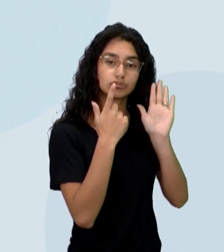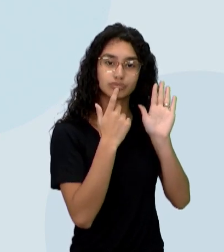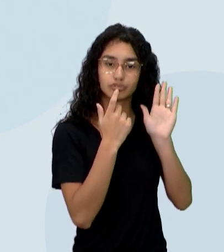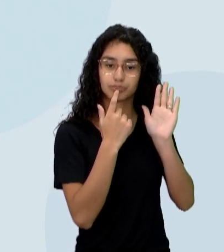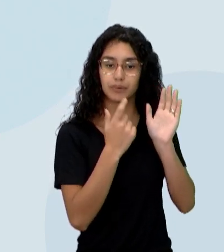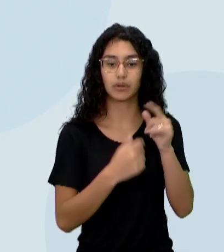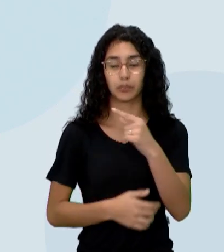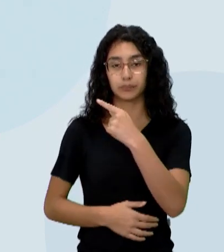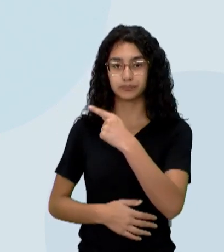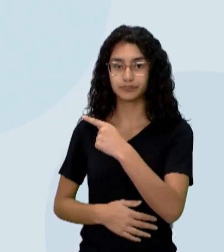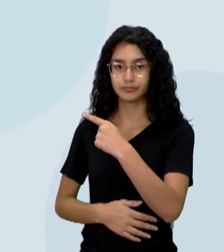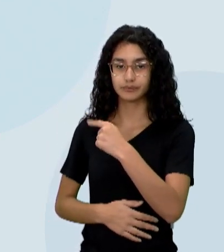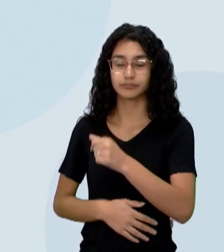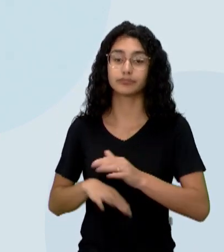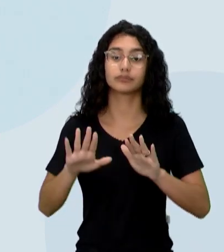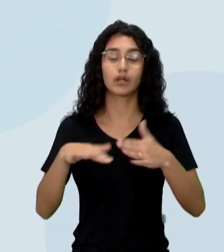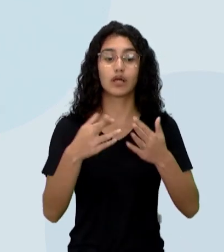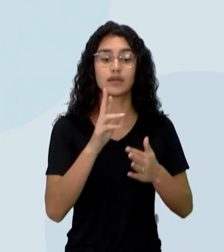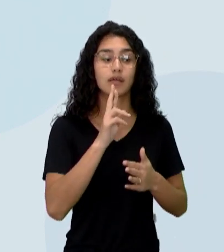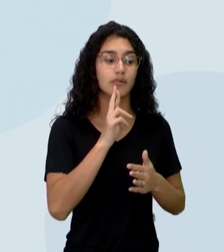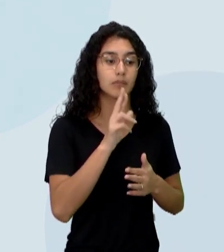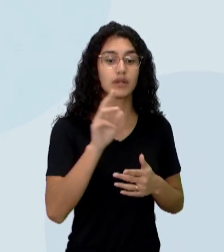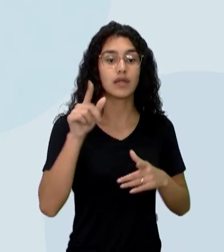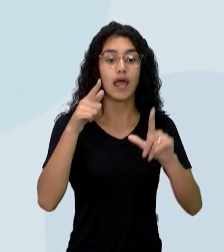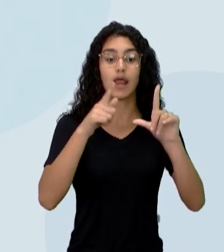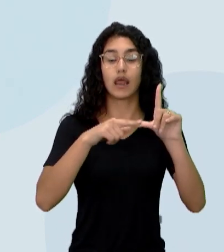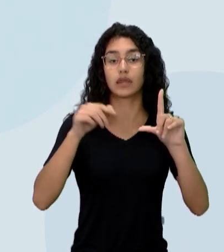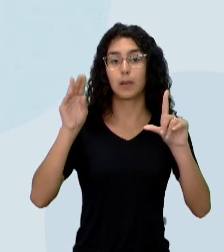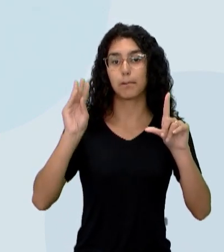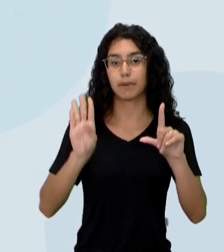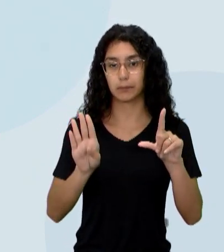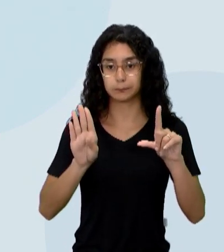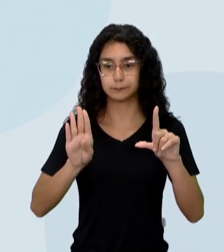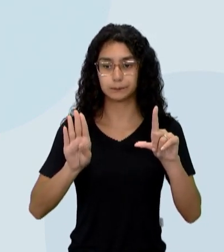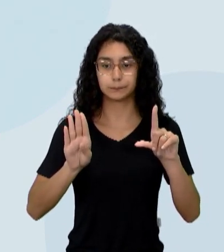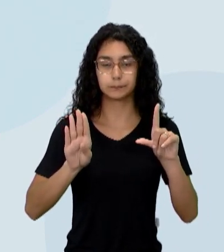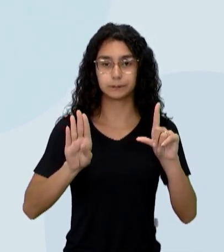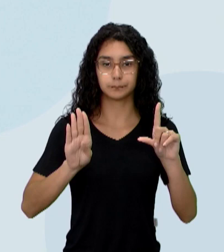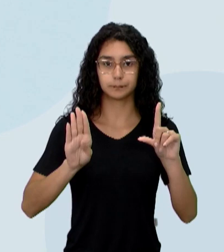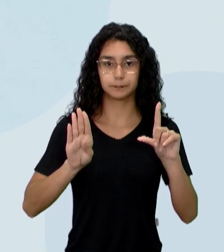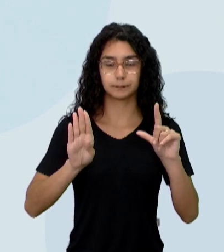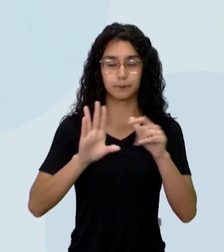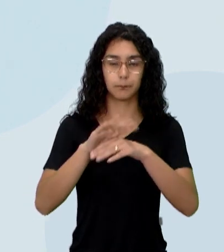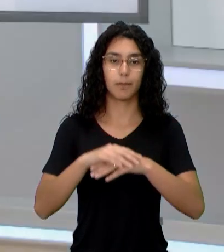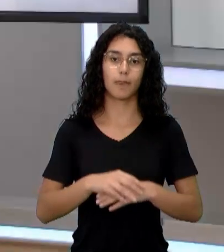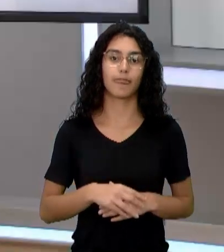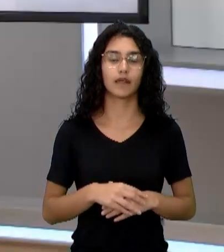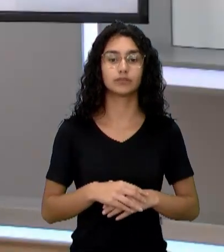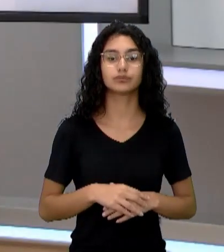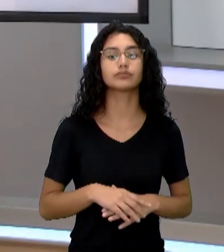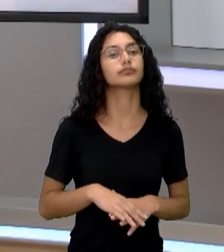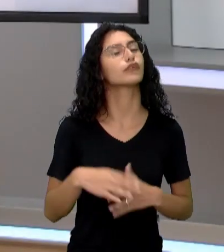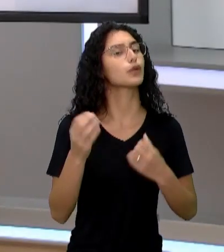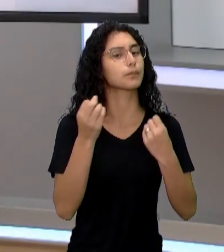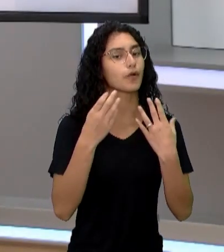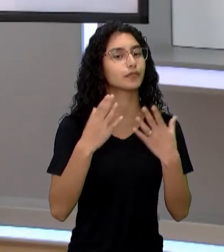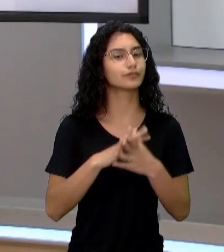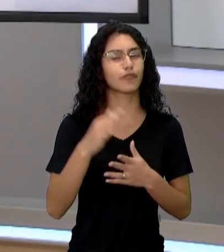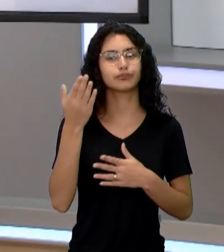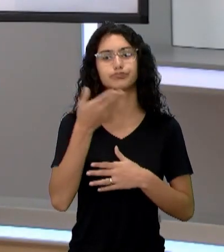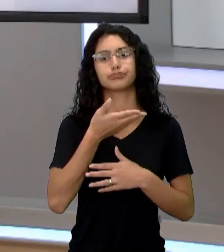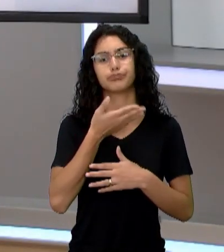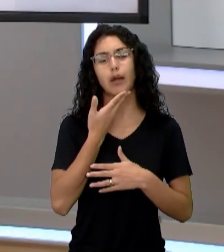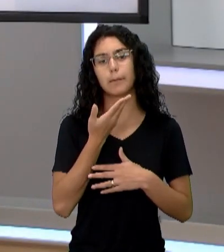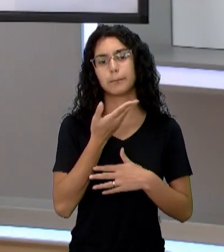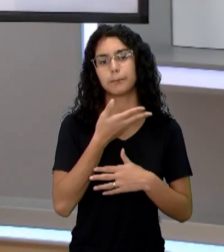havia apontado para vocês, e a nossa resposta é a resposta B de bola. Muito bom, né? Muito fácil,